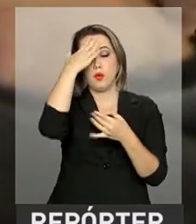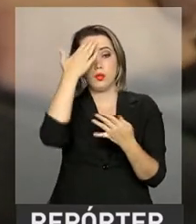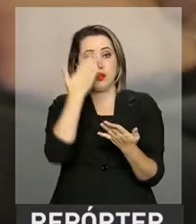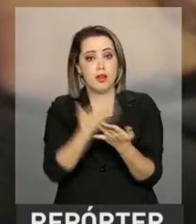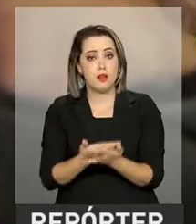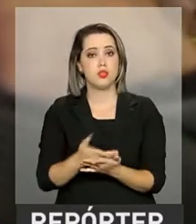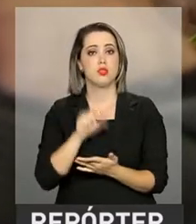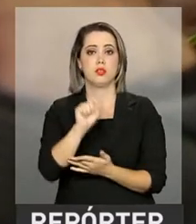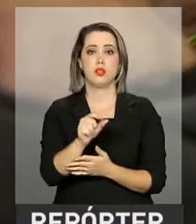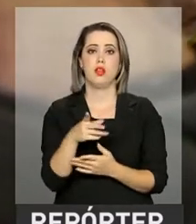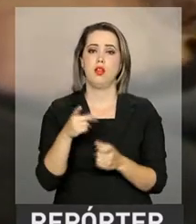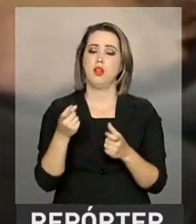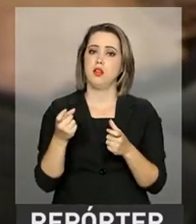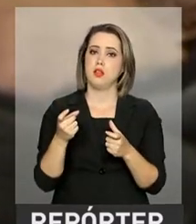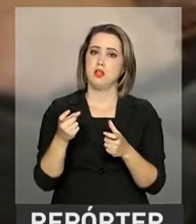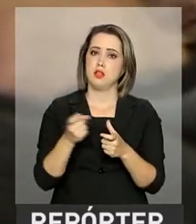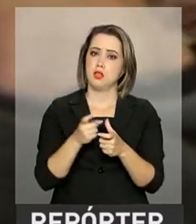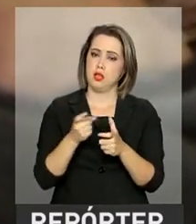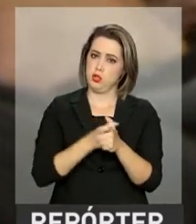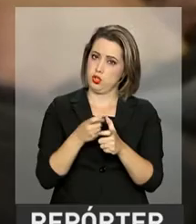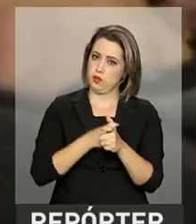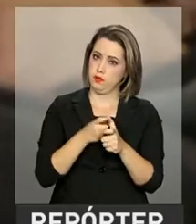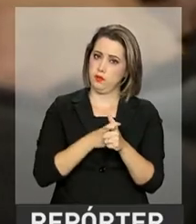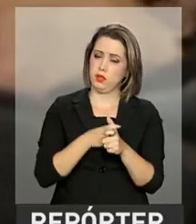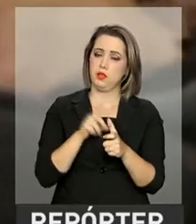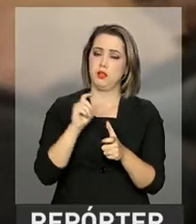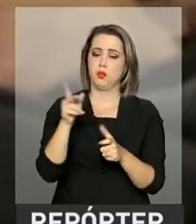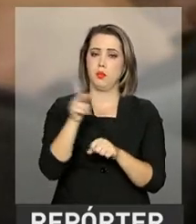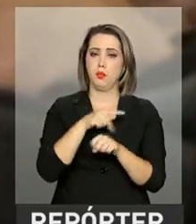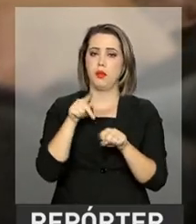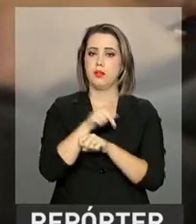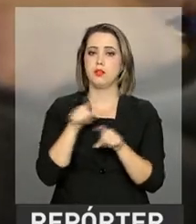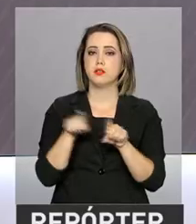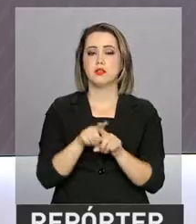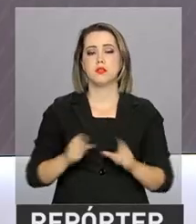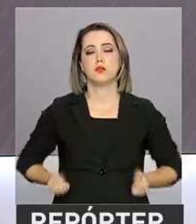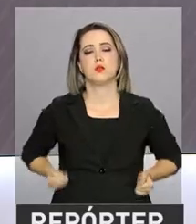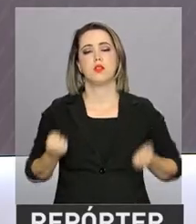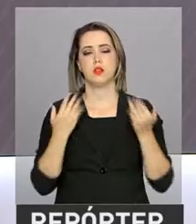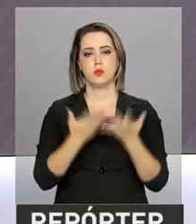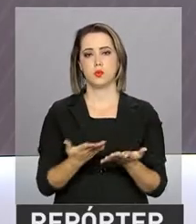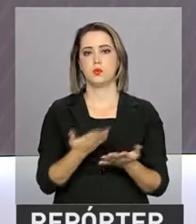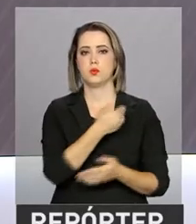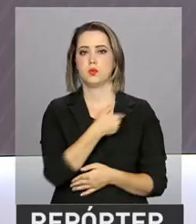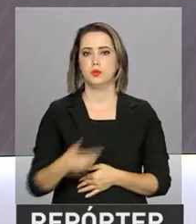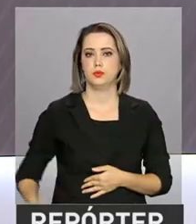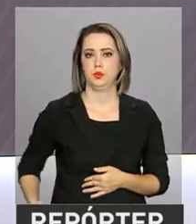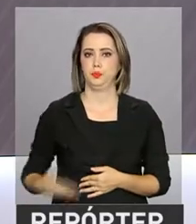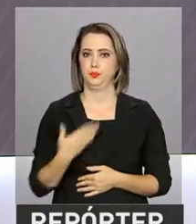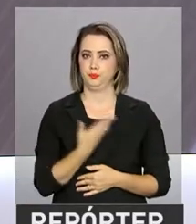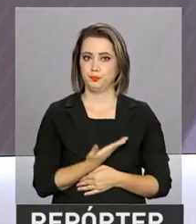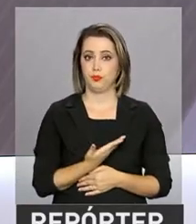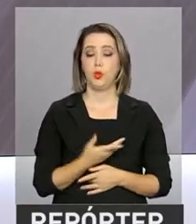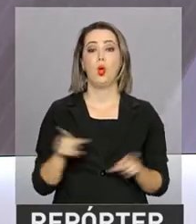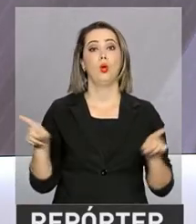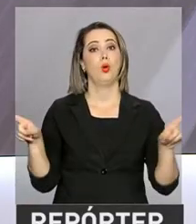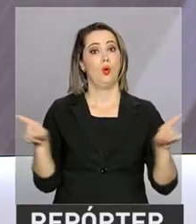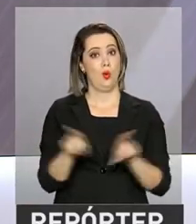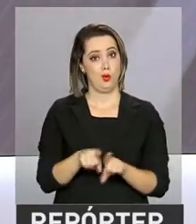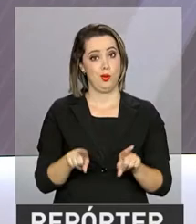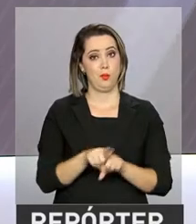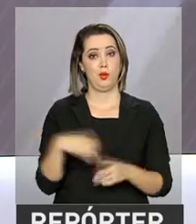confiança na dívida pública e nas despesas do governo. E hoje também o ministro da